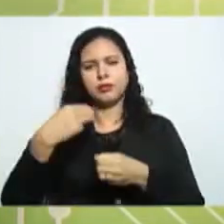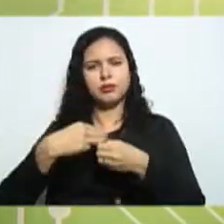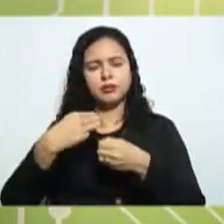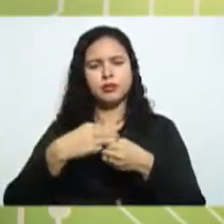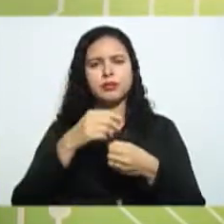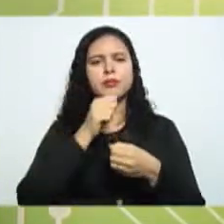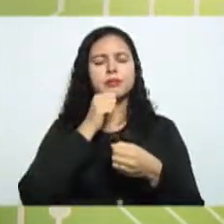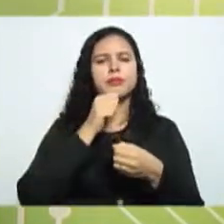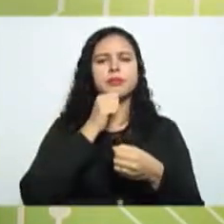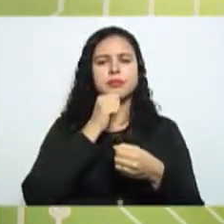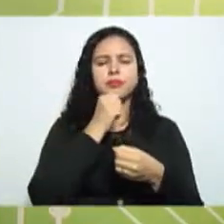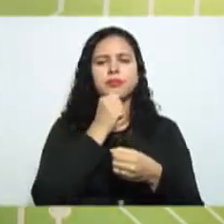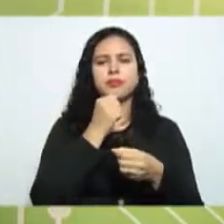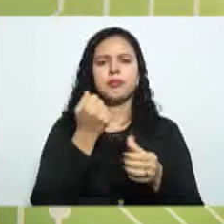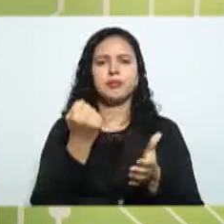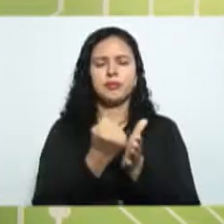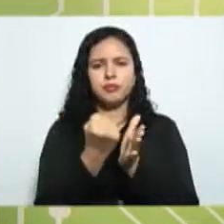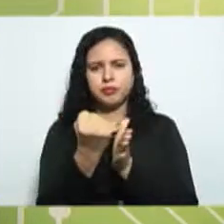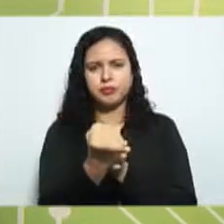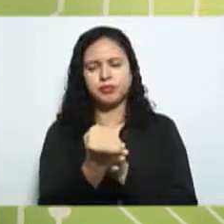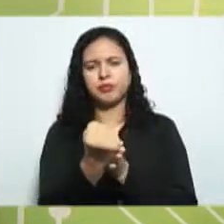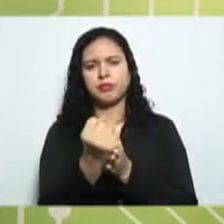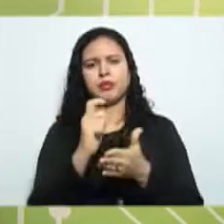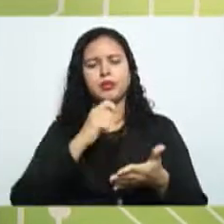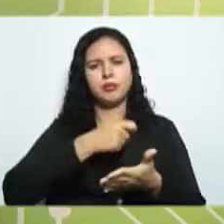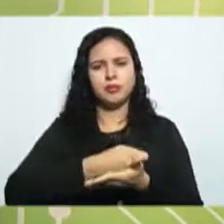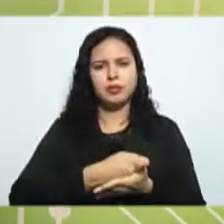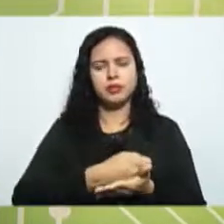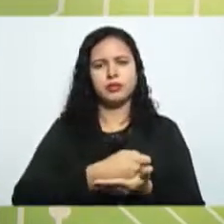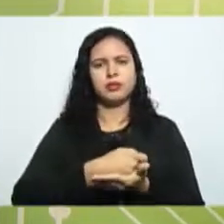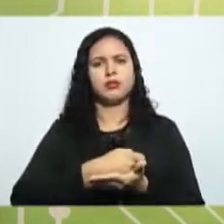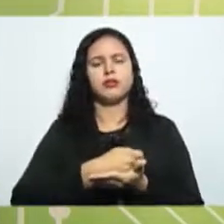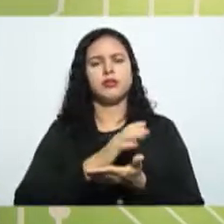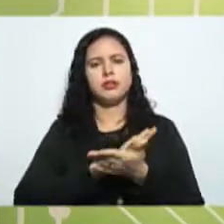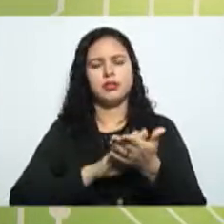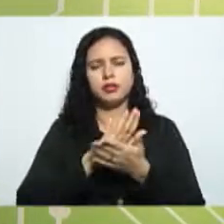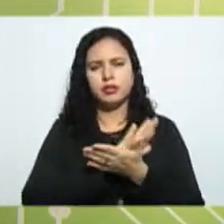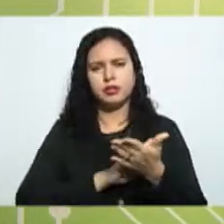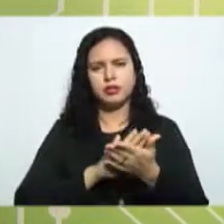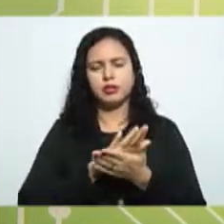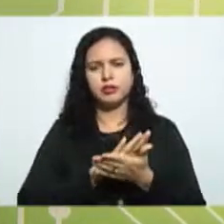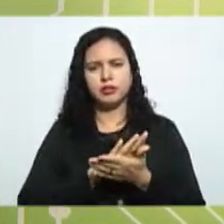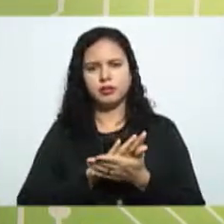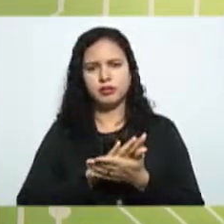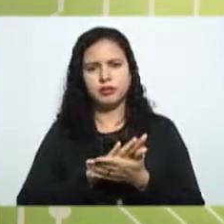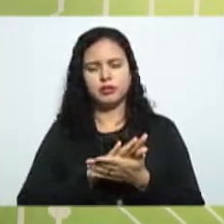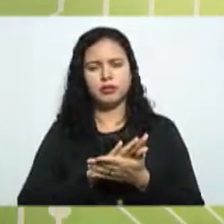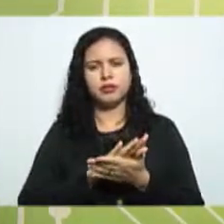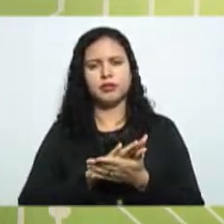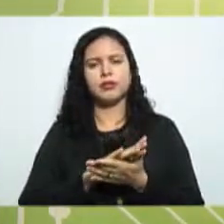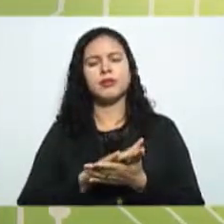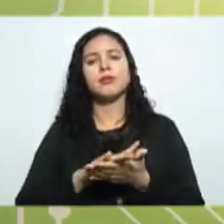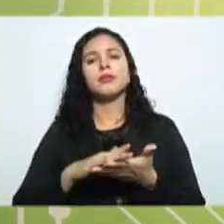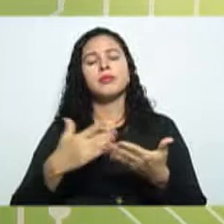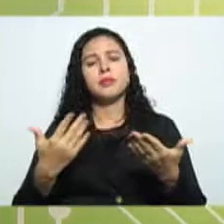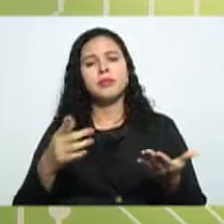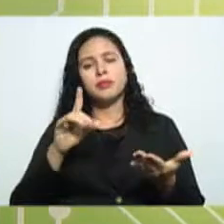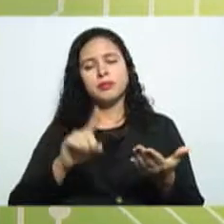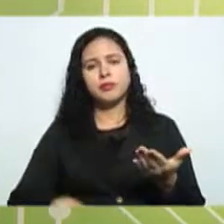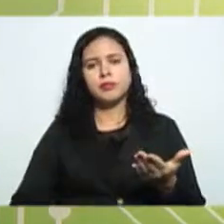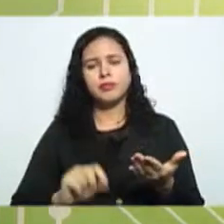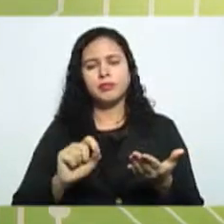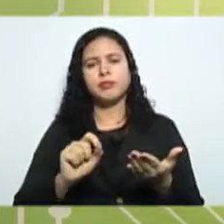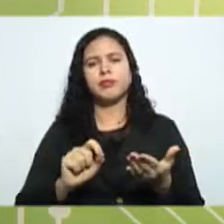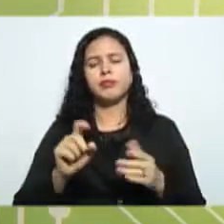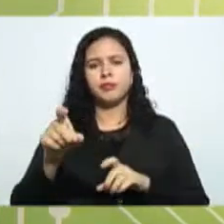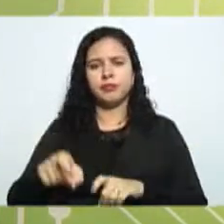não têm os próprios documentos, nem pagam IPTU e nem vai ter melhoria na qualidade do município, né? Mesma coisa é para a questão